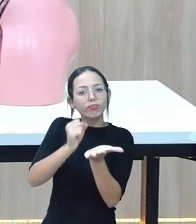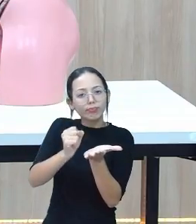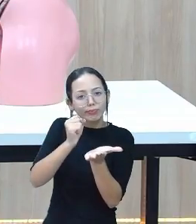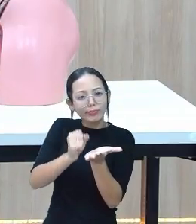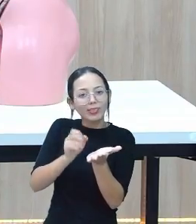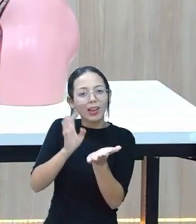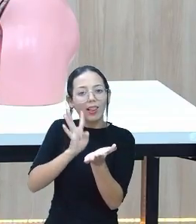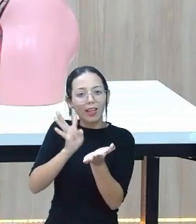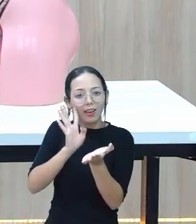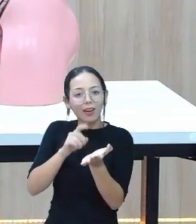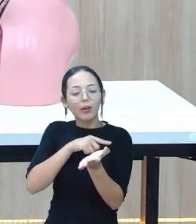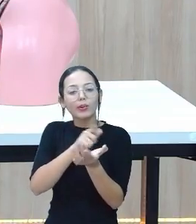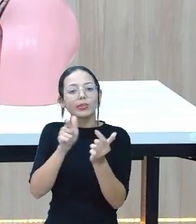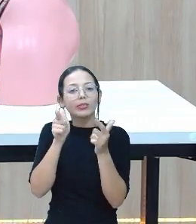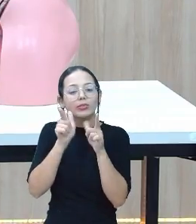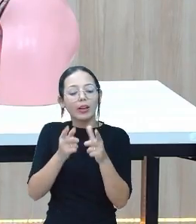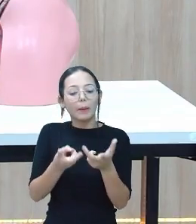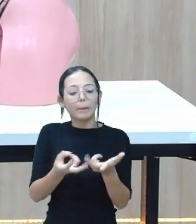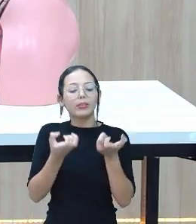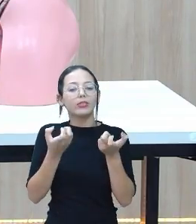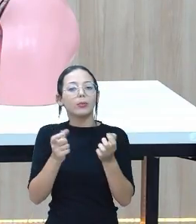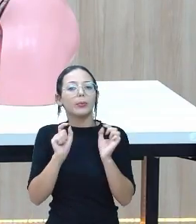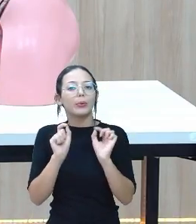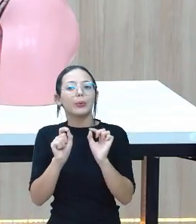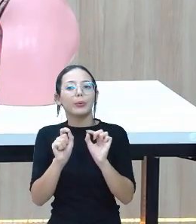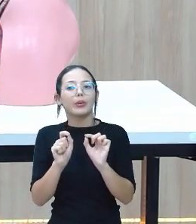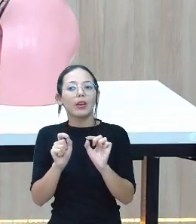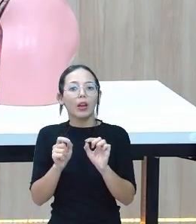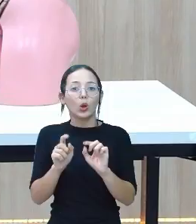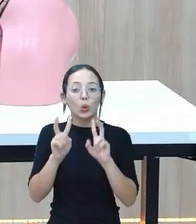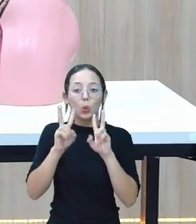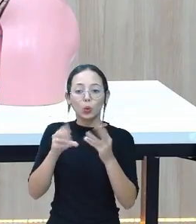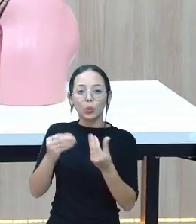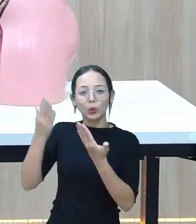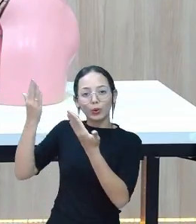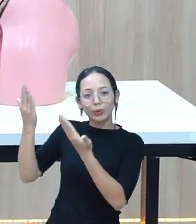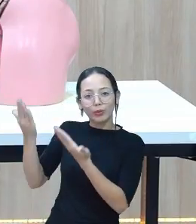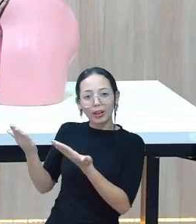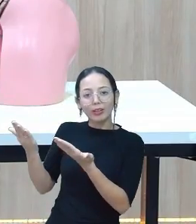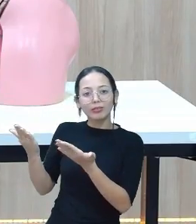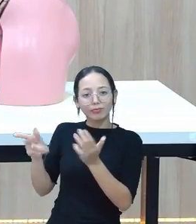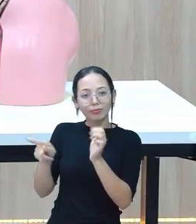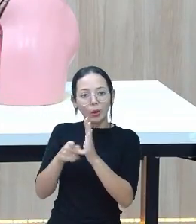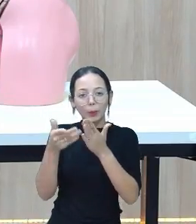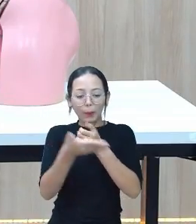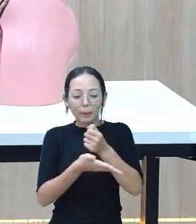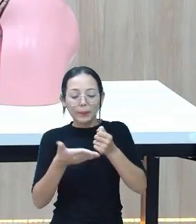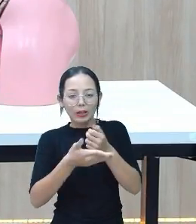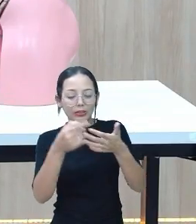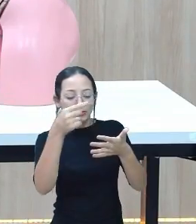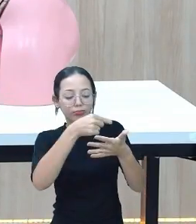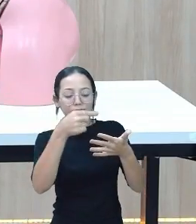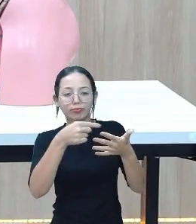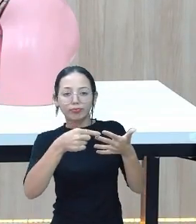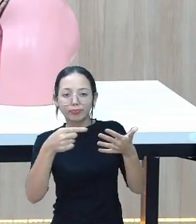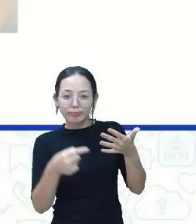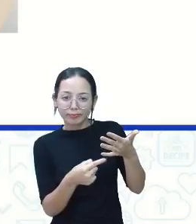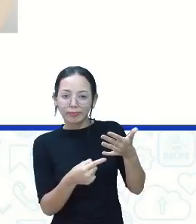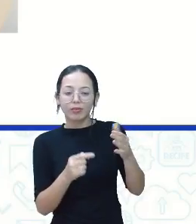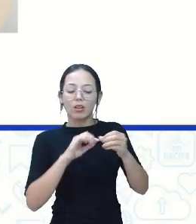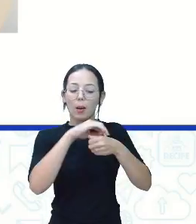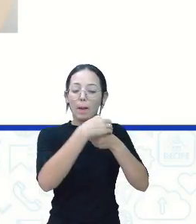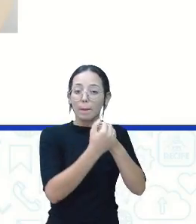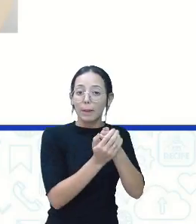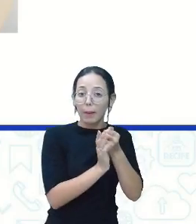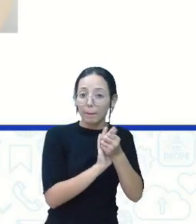redondinho e aí você vai identificar, hoje que estamos vendo, as partes básicas. A membrana,